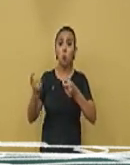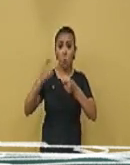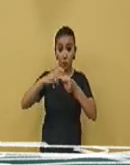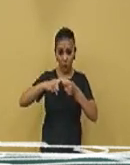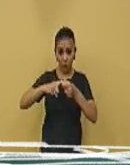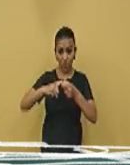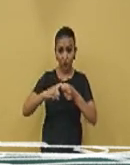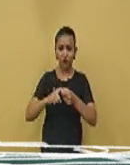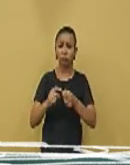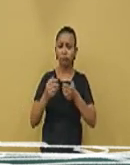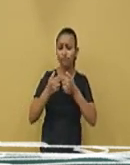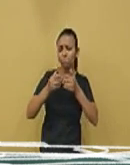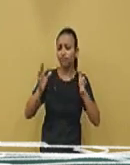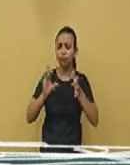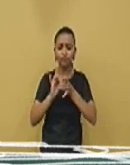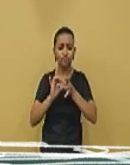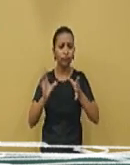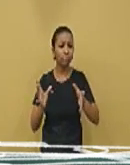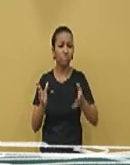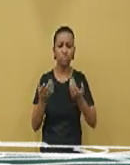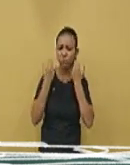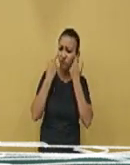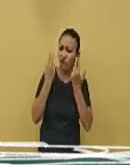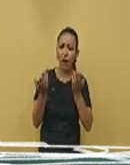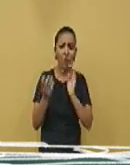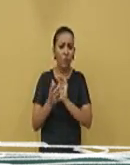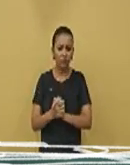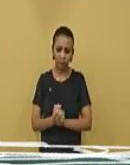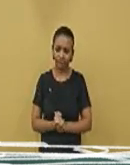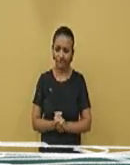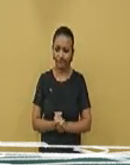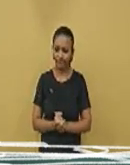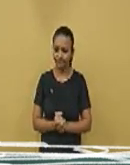estamos abertos completamente para esse tipo de parceria.